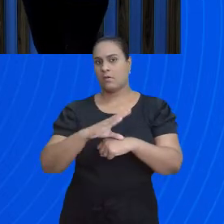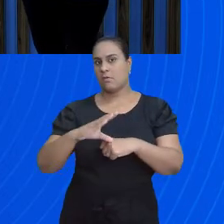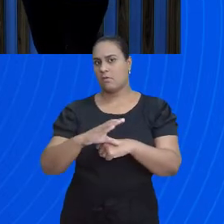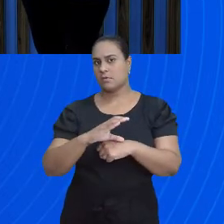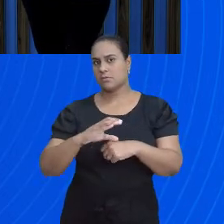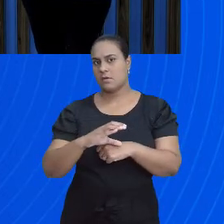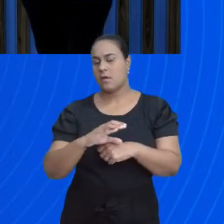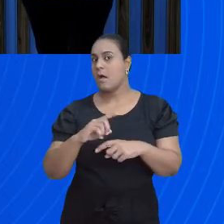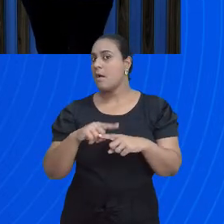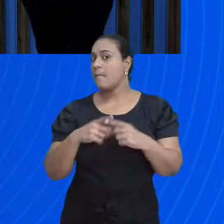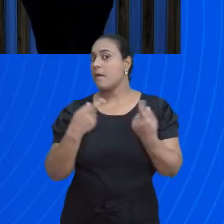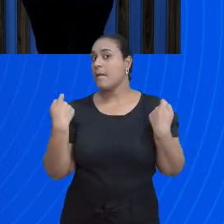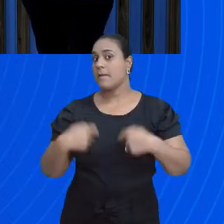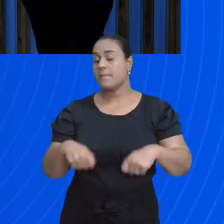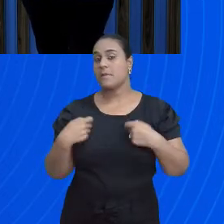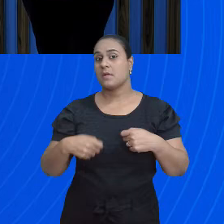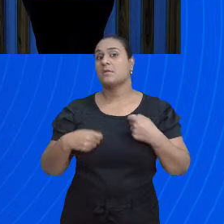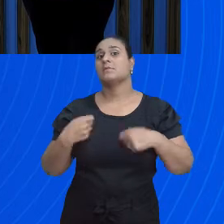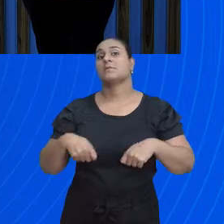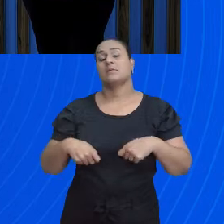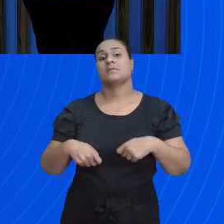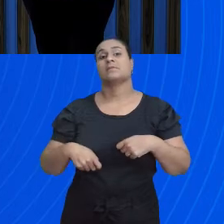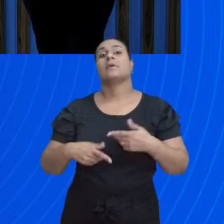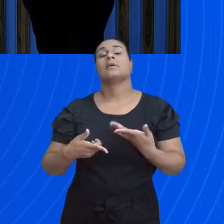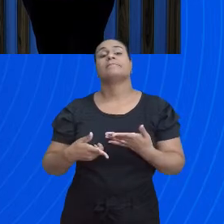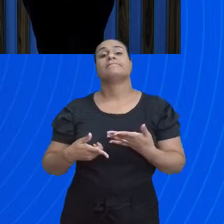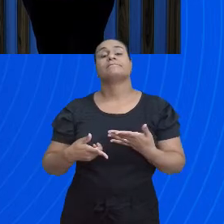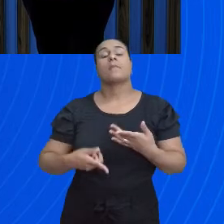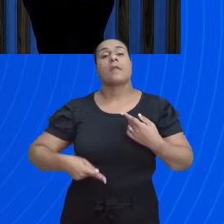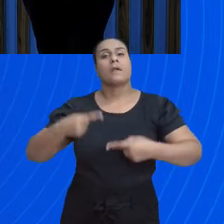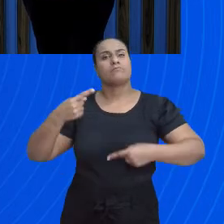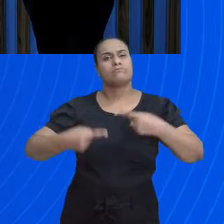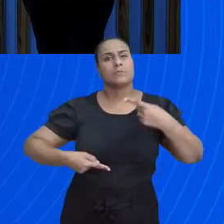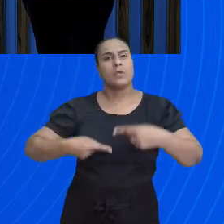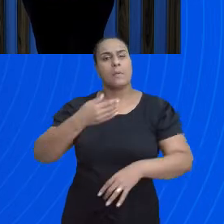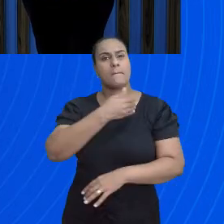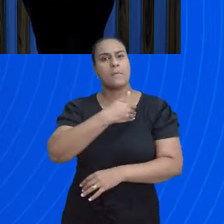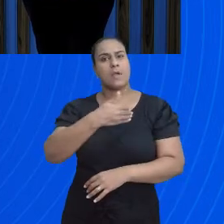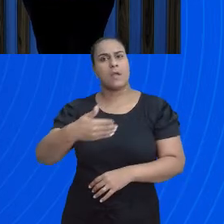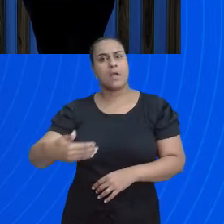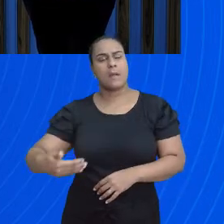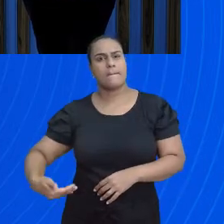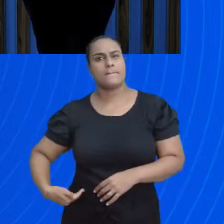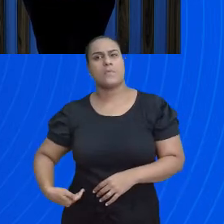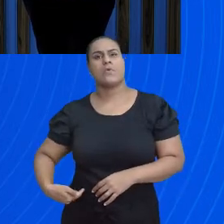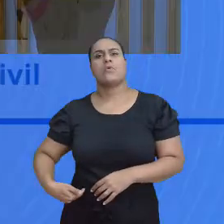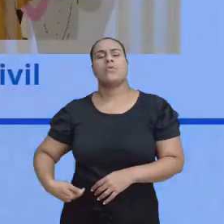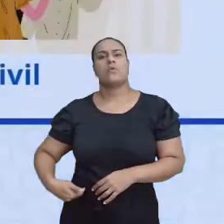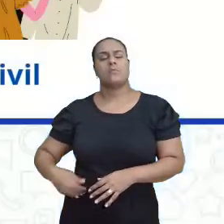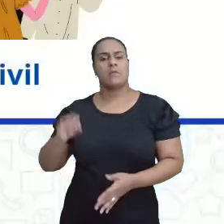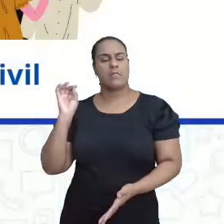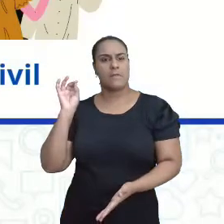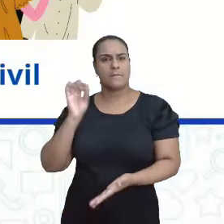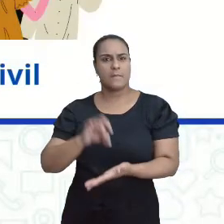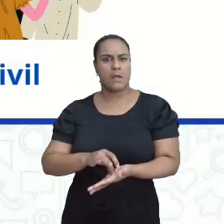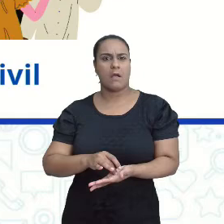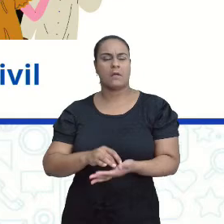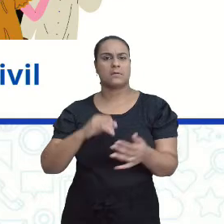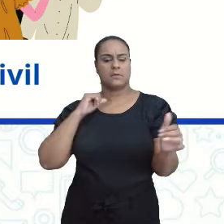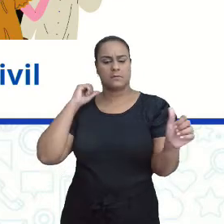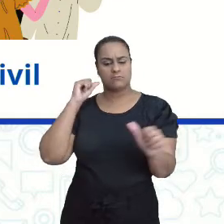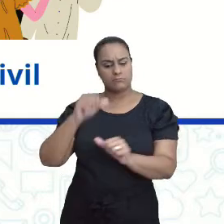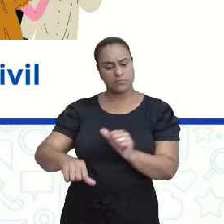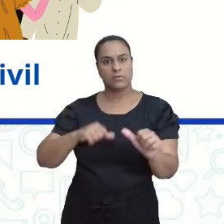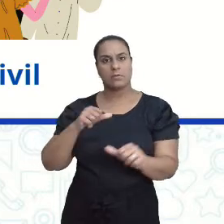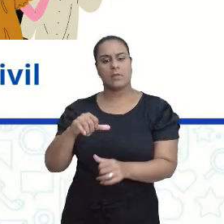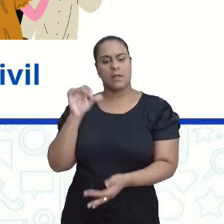mas assim, precisa de políticas públicas, né? Ações na prática, né? Que isso realmente mude